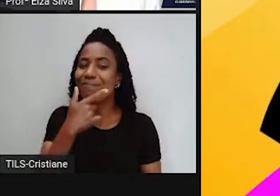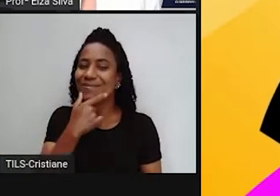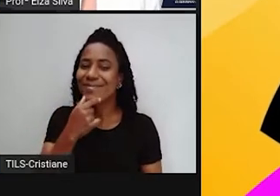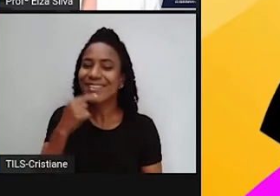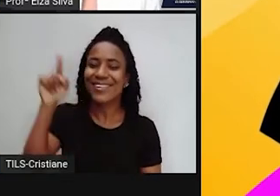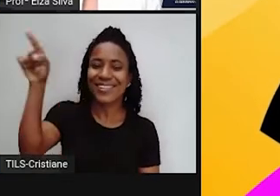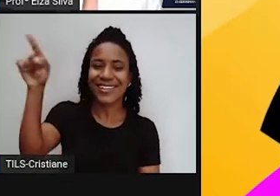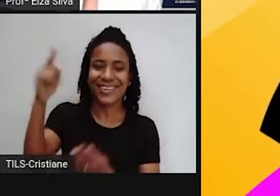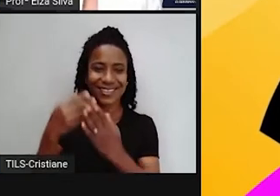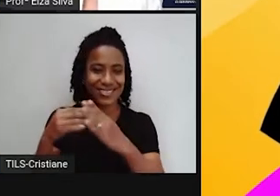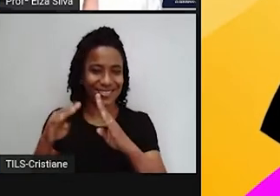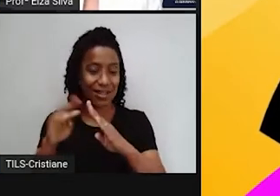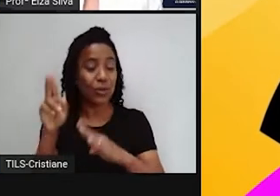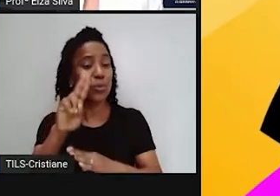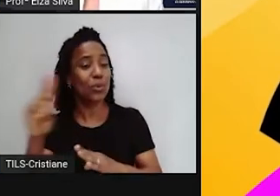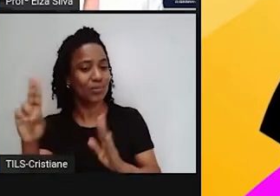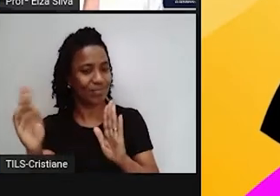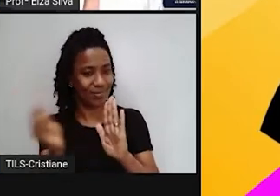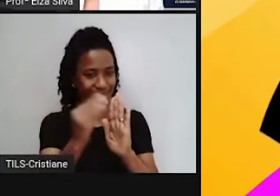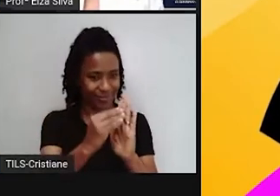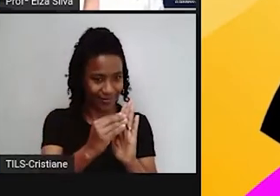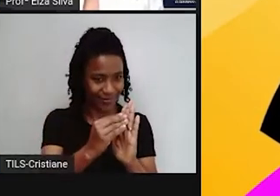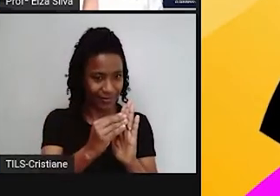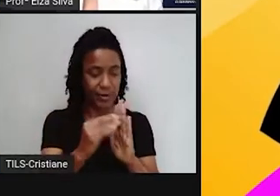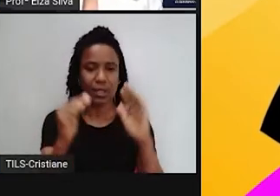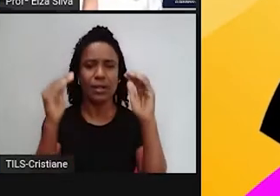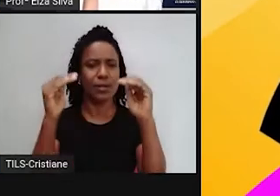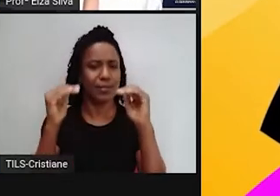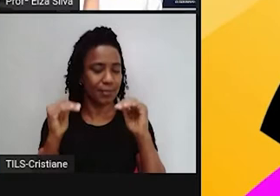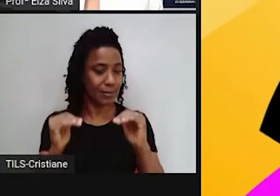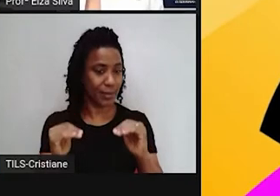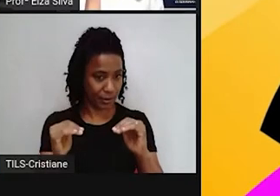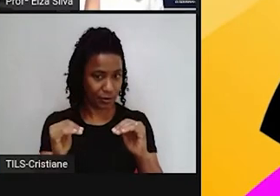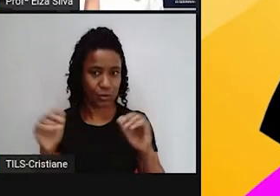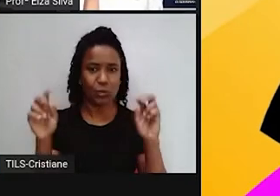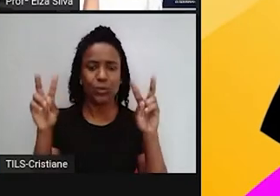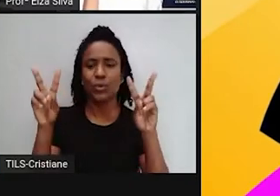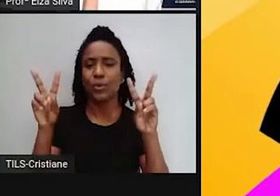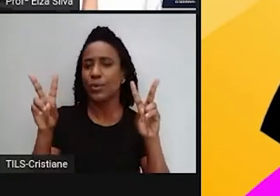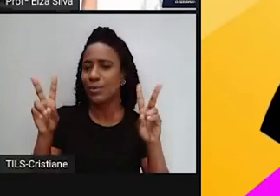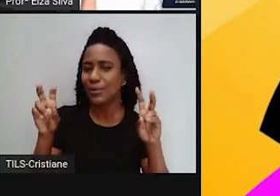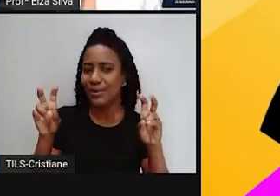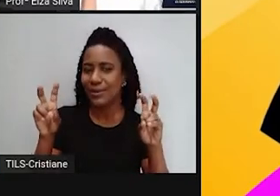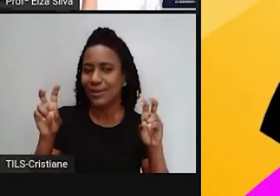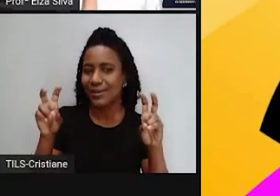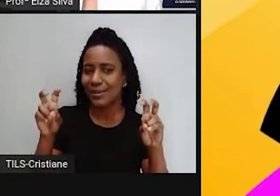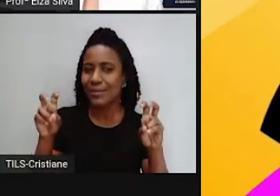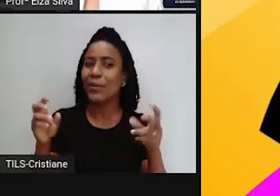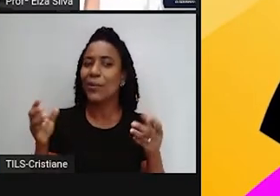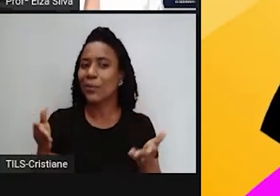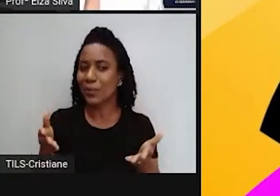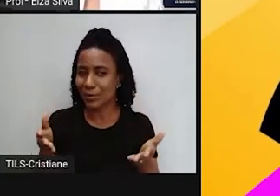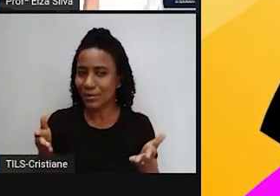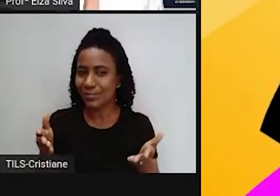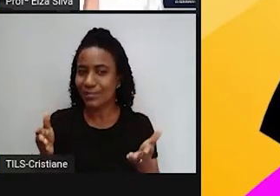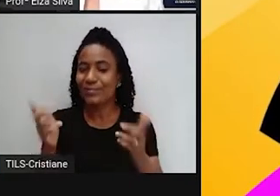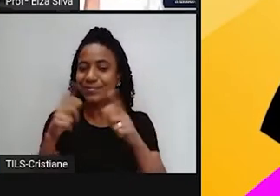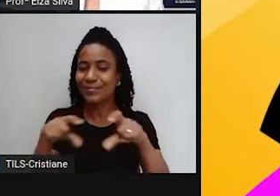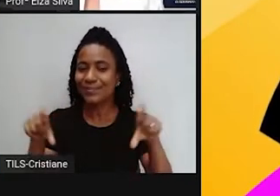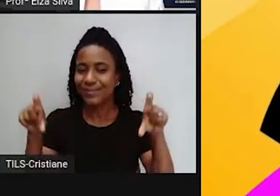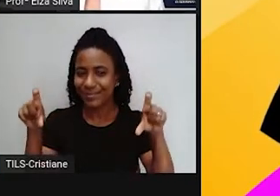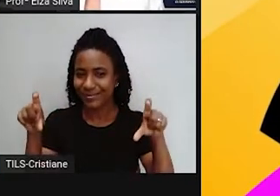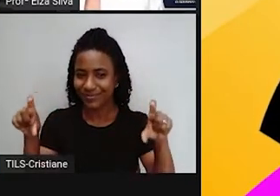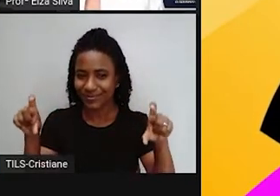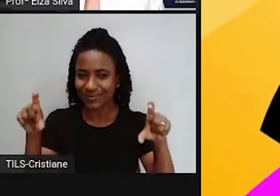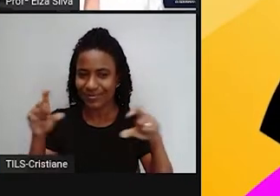de sua professora da escola. Abaixo do cabeçalho, vamos registrar o tema de nossa aula.